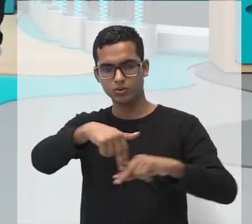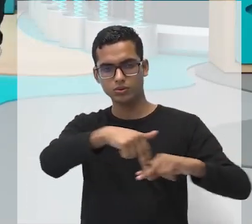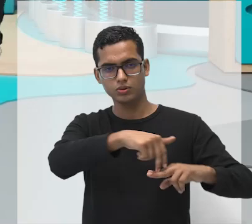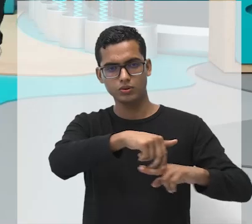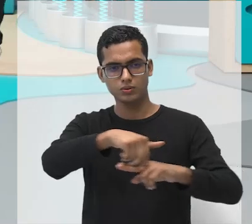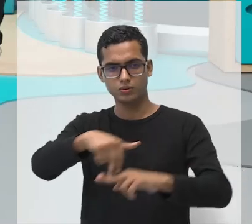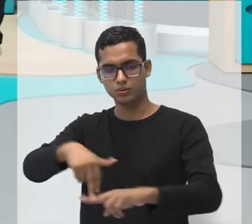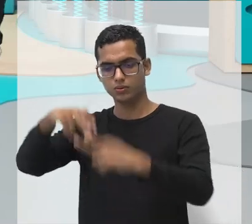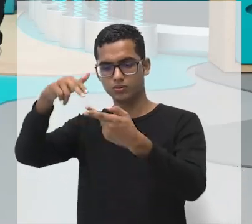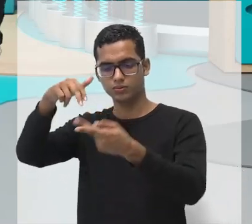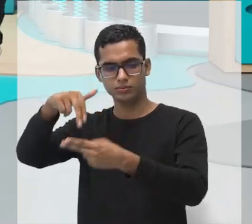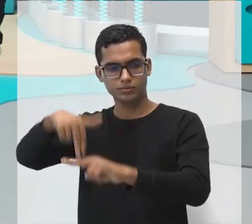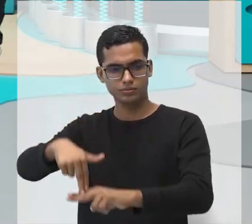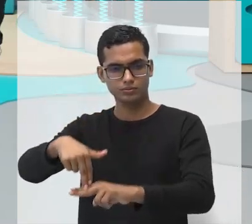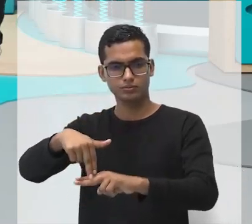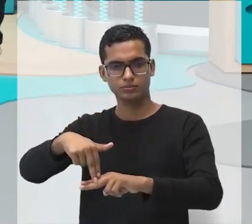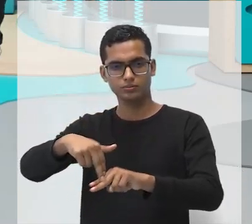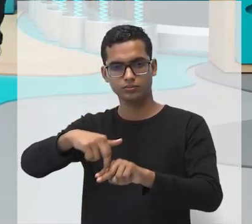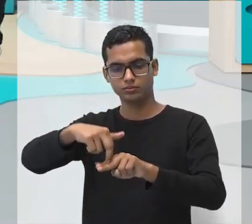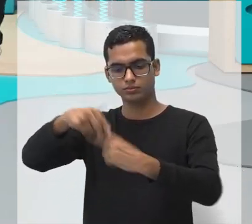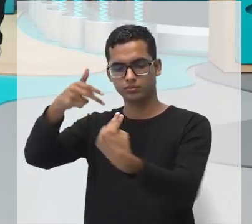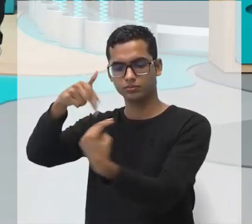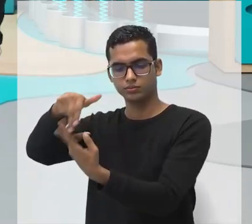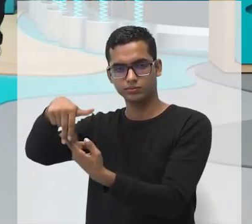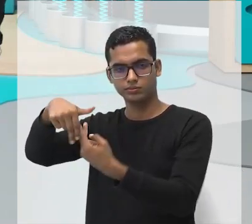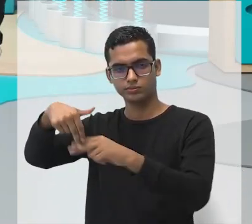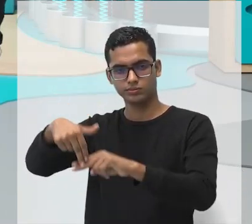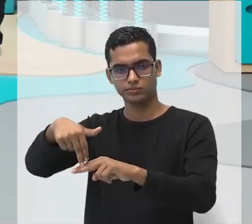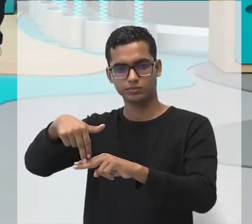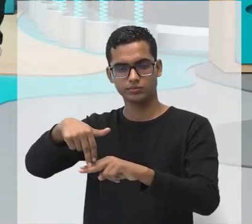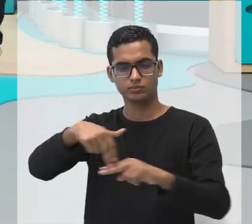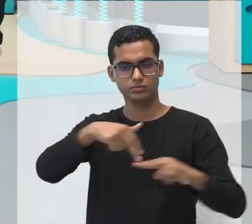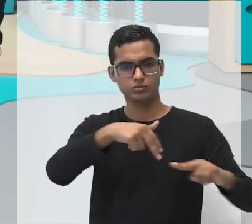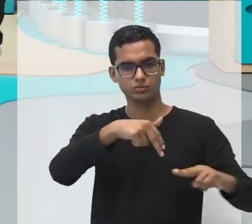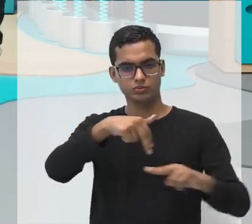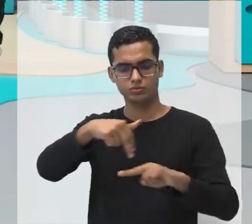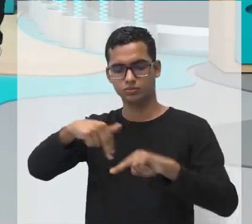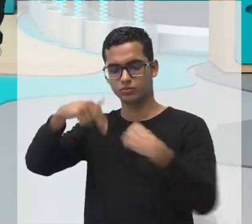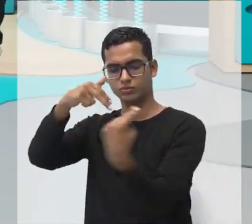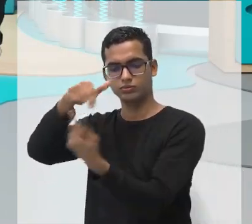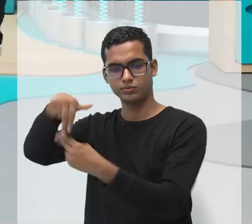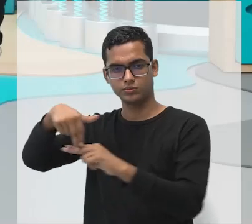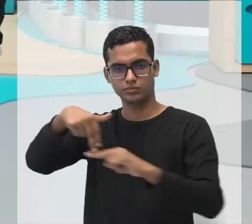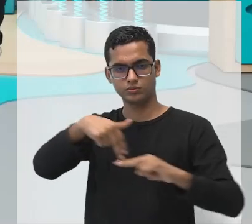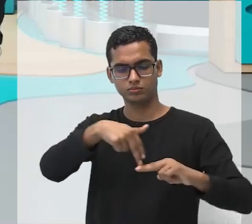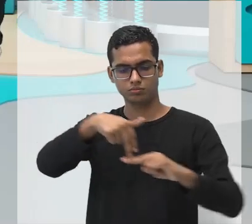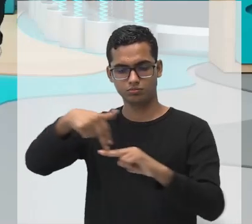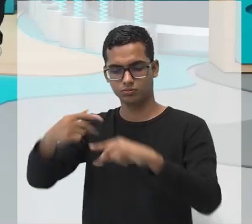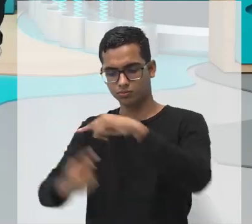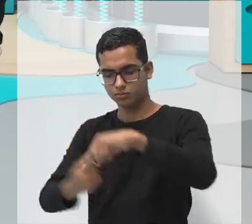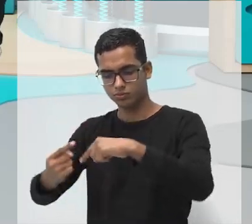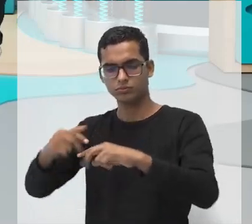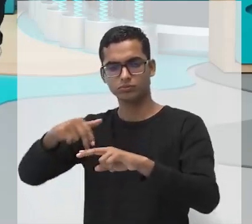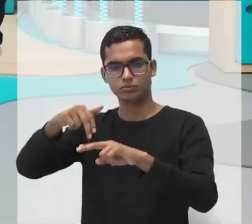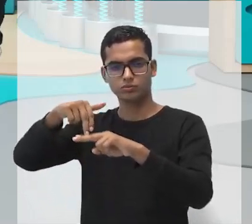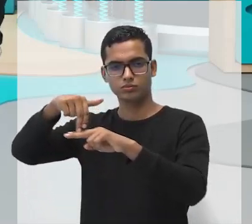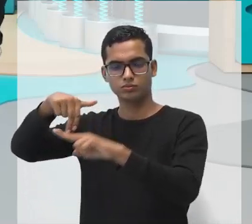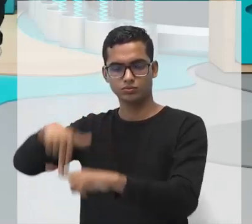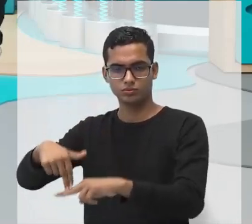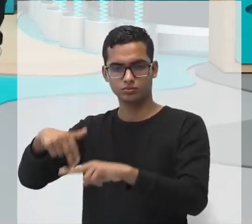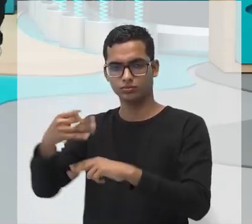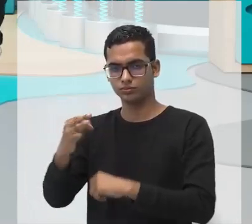dá para ver só no toque, né? Mas observem, ele toca no chão para ele poder fazer o giro de 180 graus. Esse